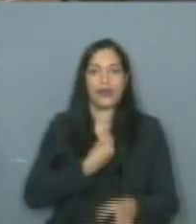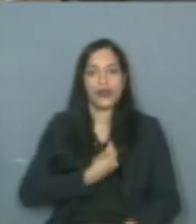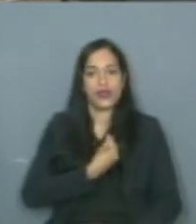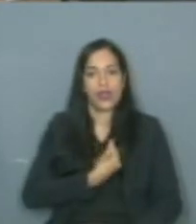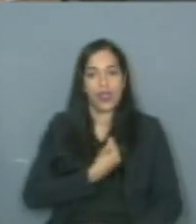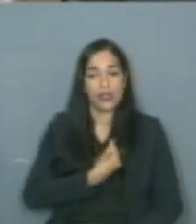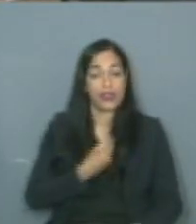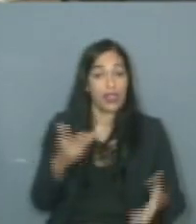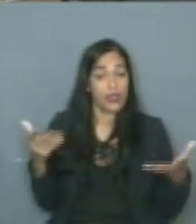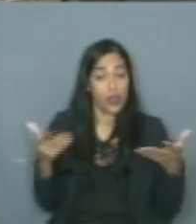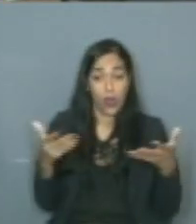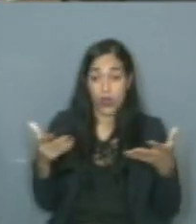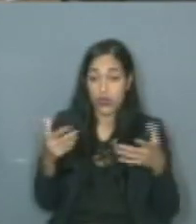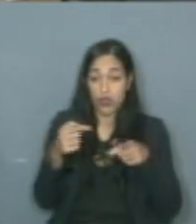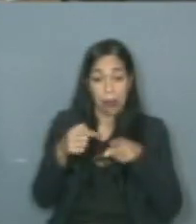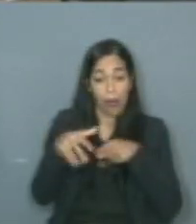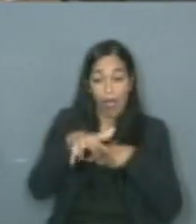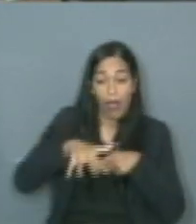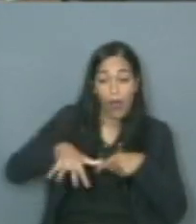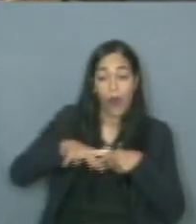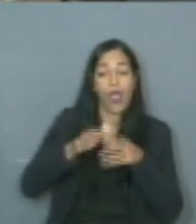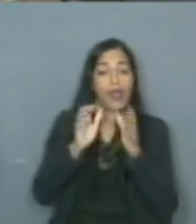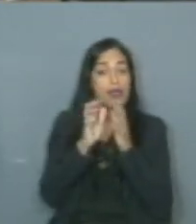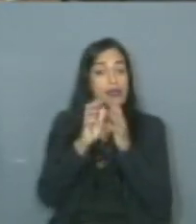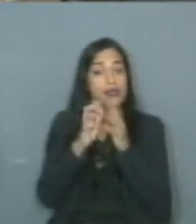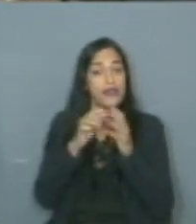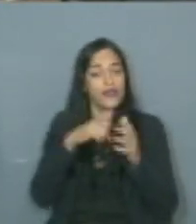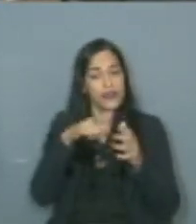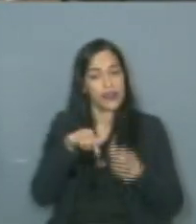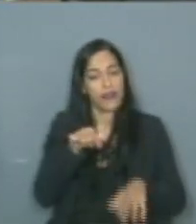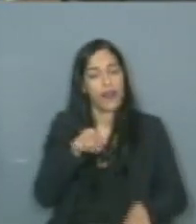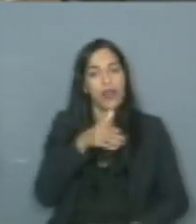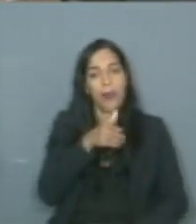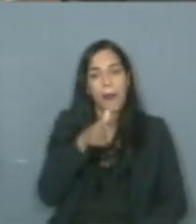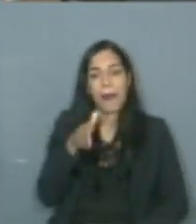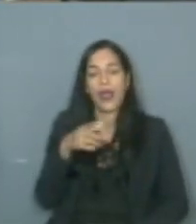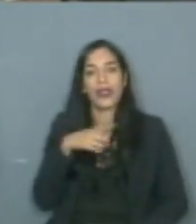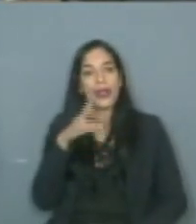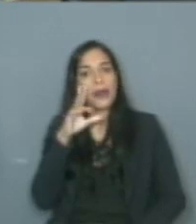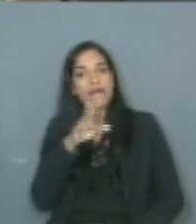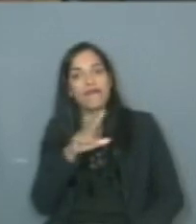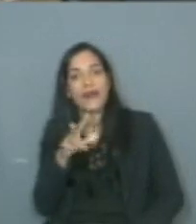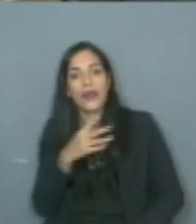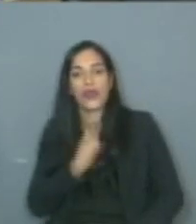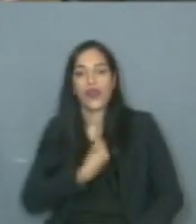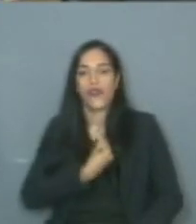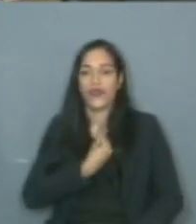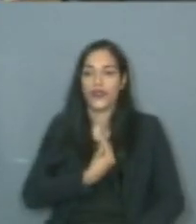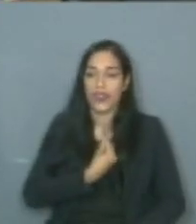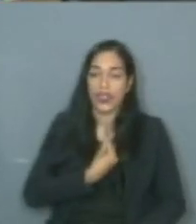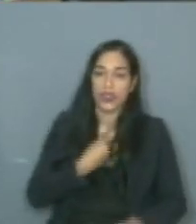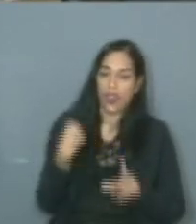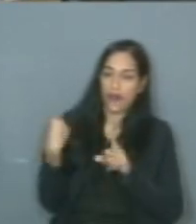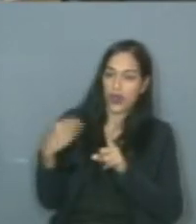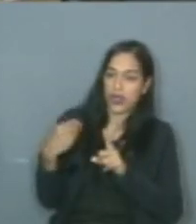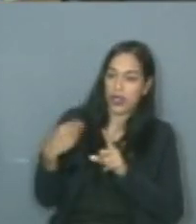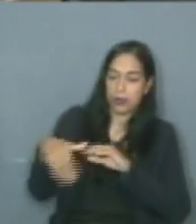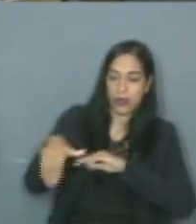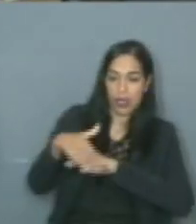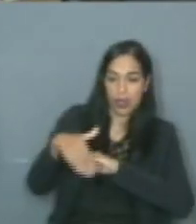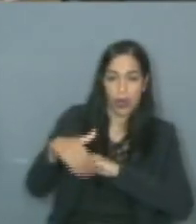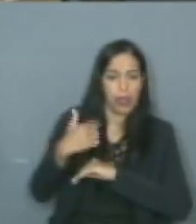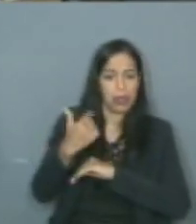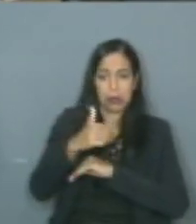realidade. Hoje, em qualquer bairro do Recife que você passe, você vê pessoas vivendo em situação de rua e a gente